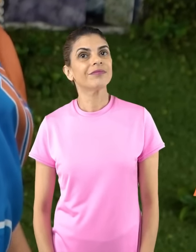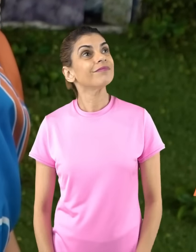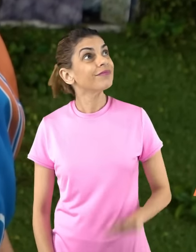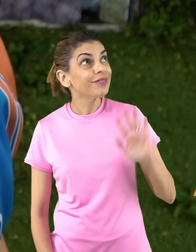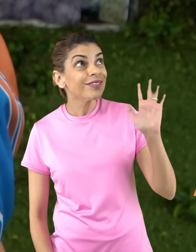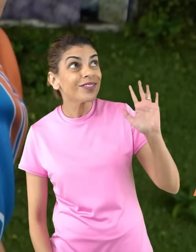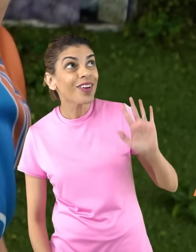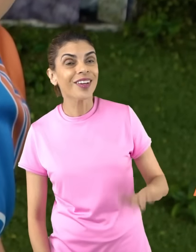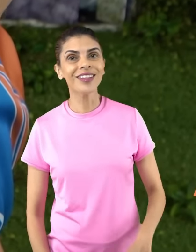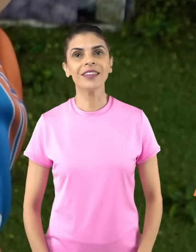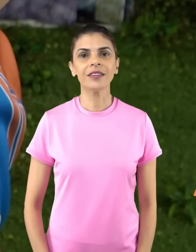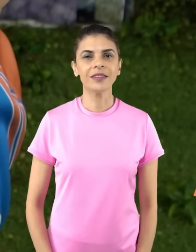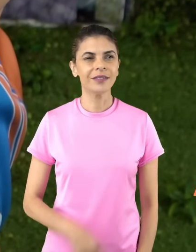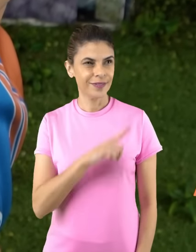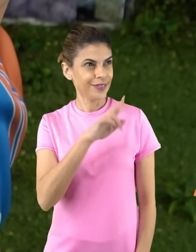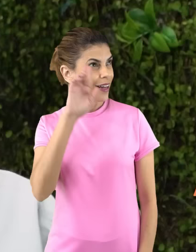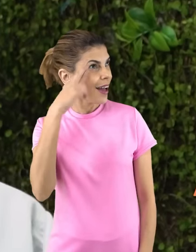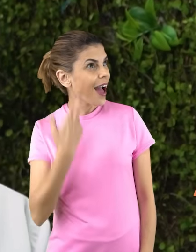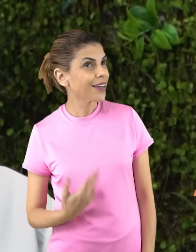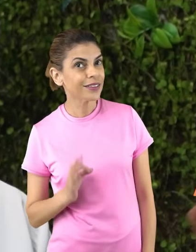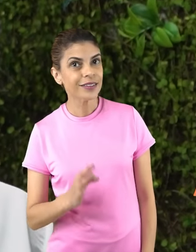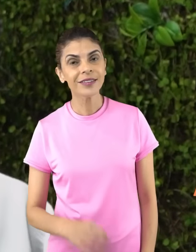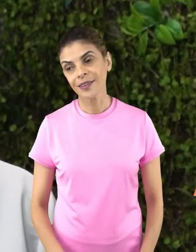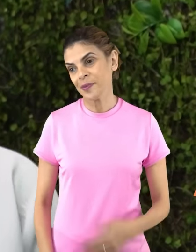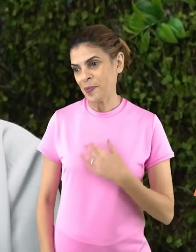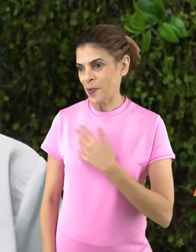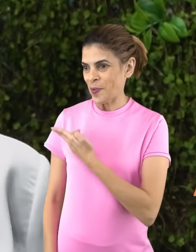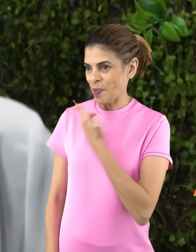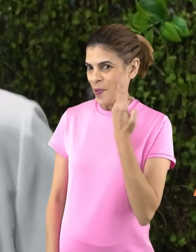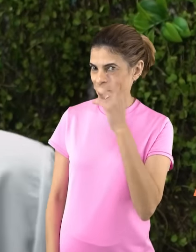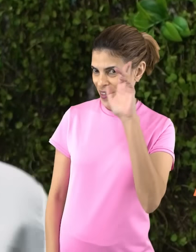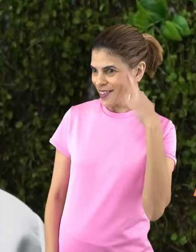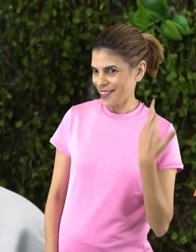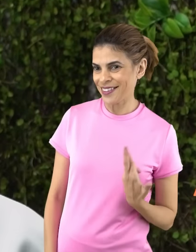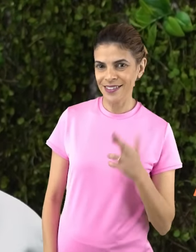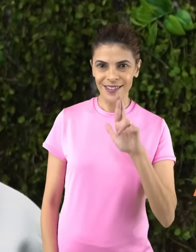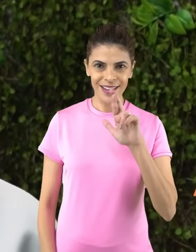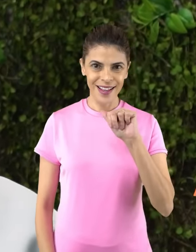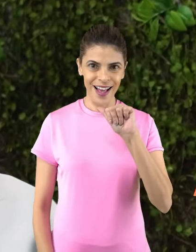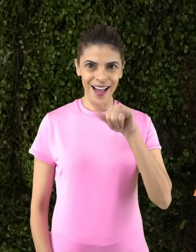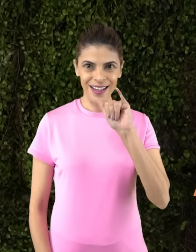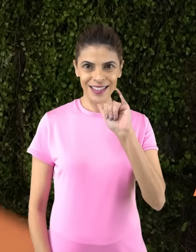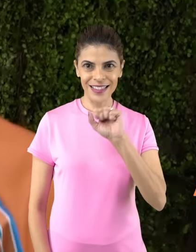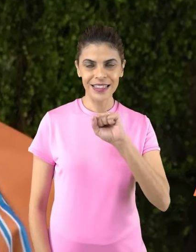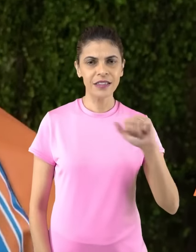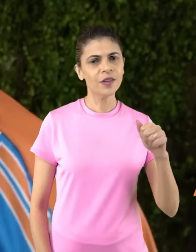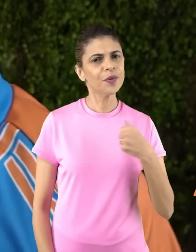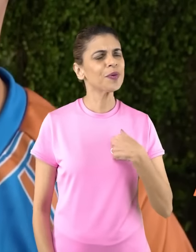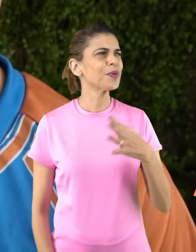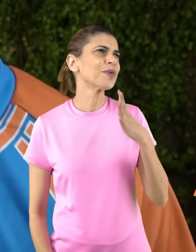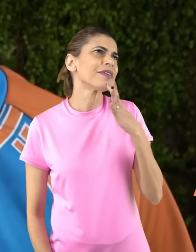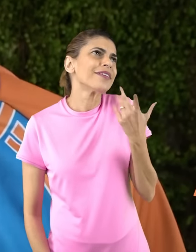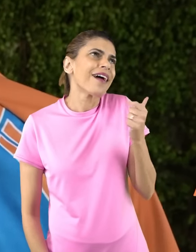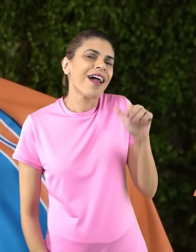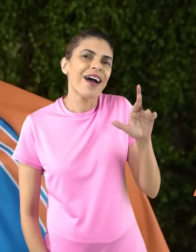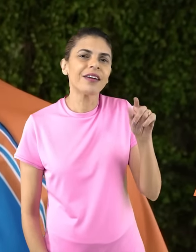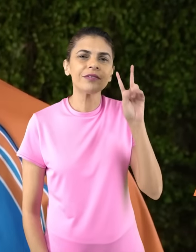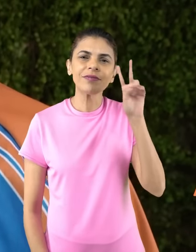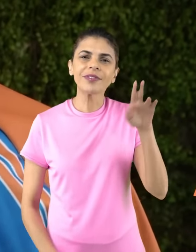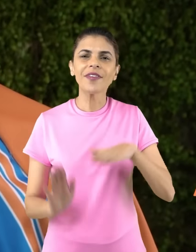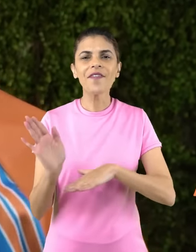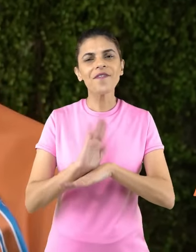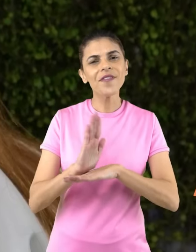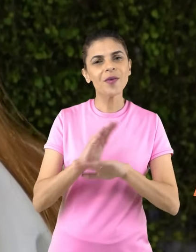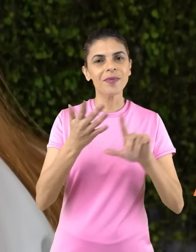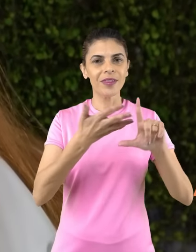Oi Você é Raíssa, né? Sim Você me conhece? Claro Eu vejo seus filmes